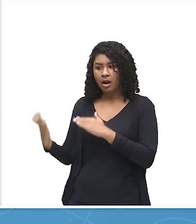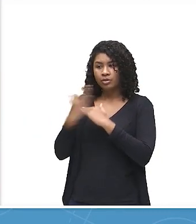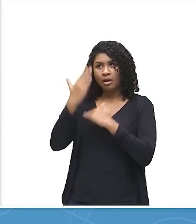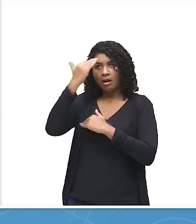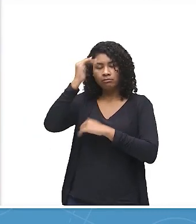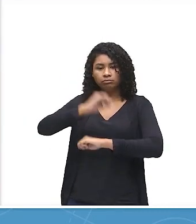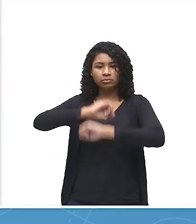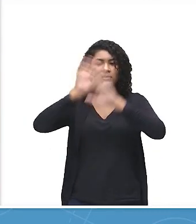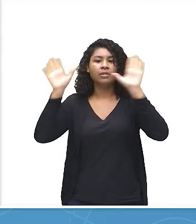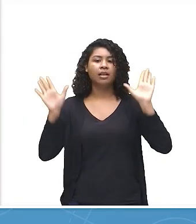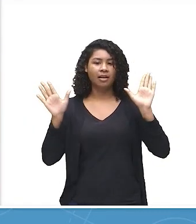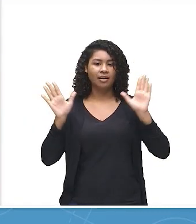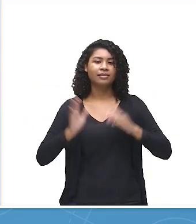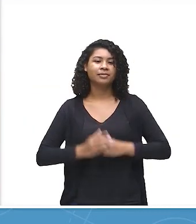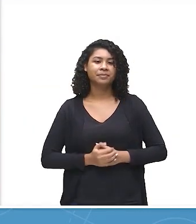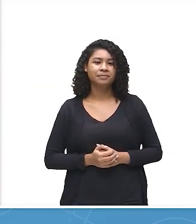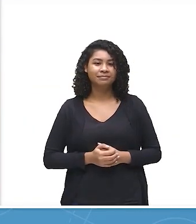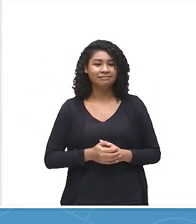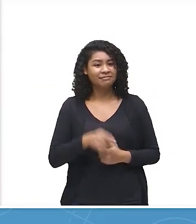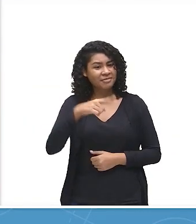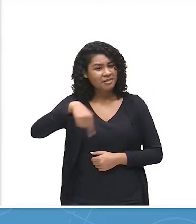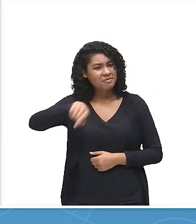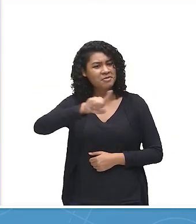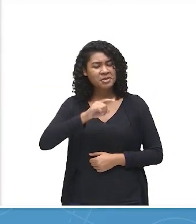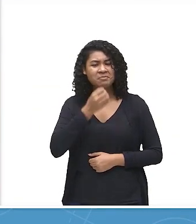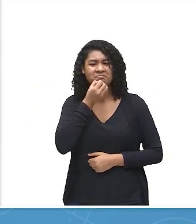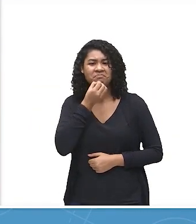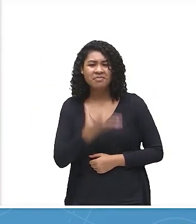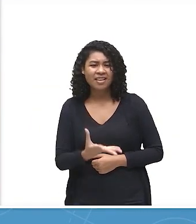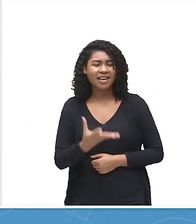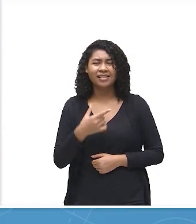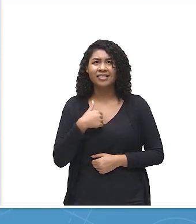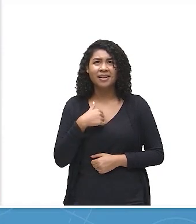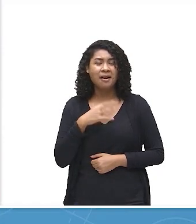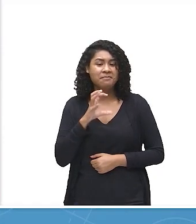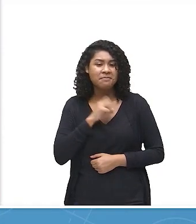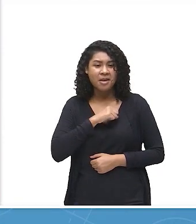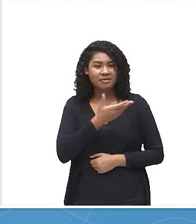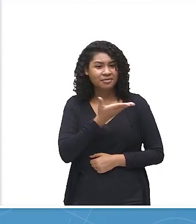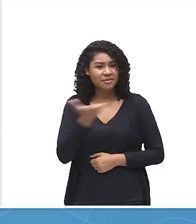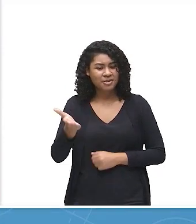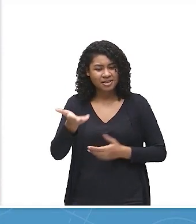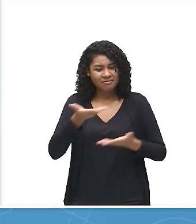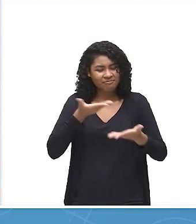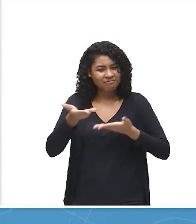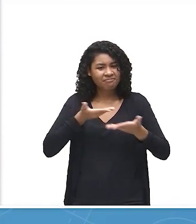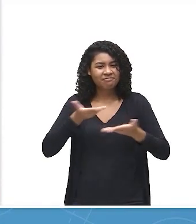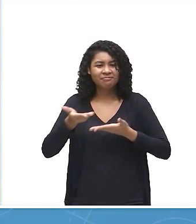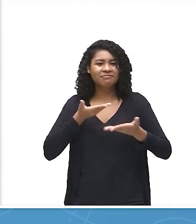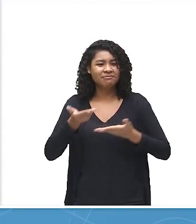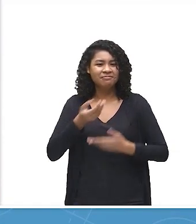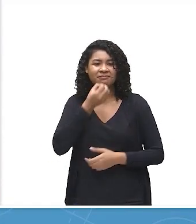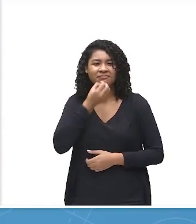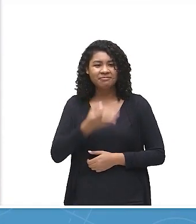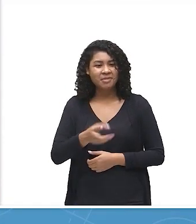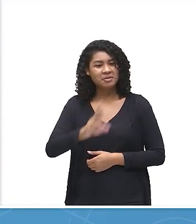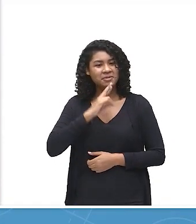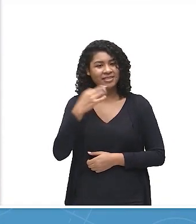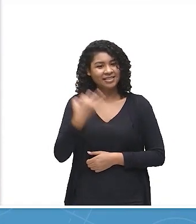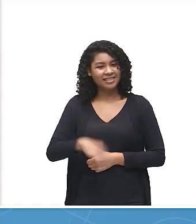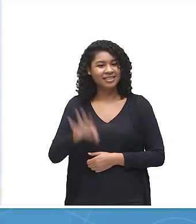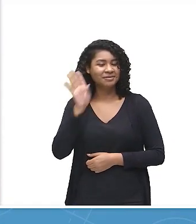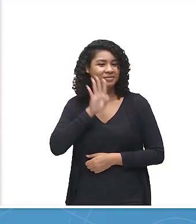I brush my teeth when I wake up. É a alternativa correta. Não poderia